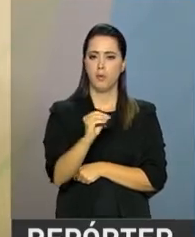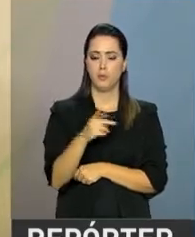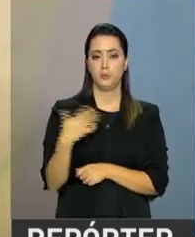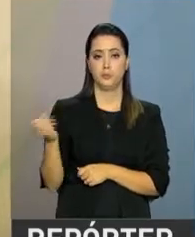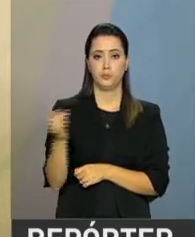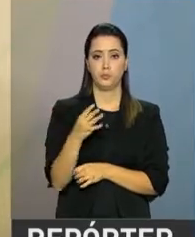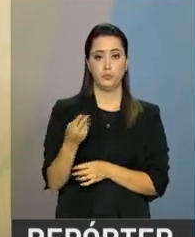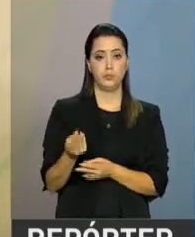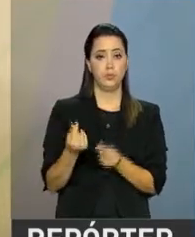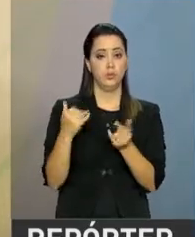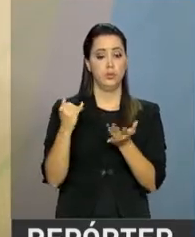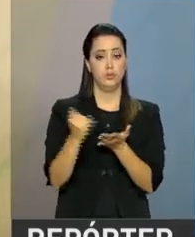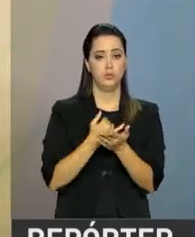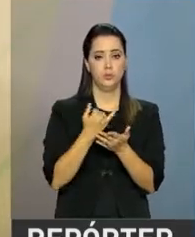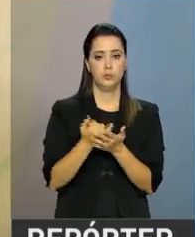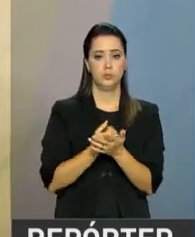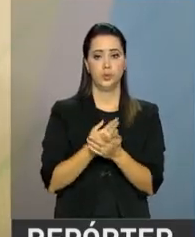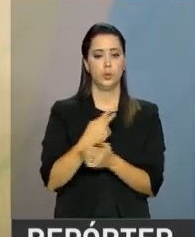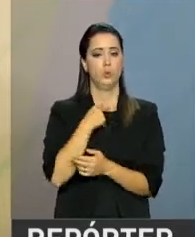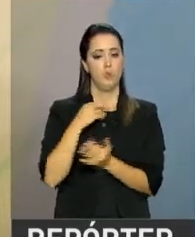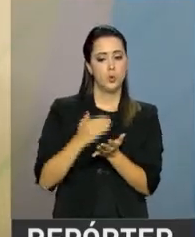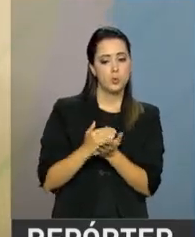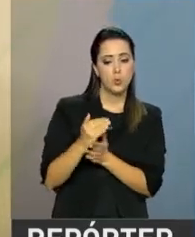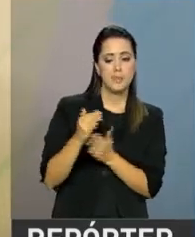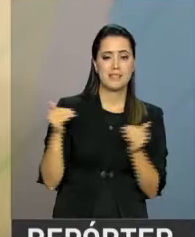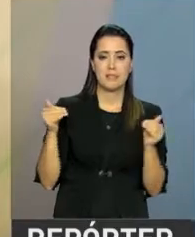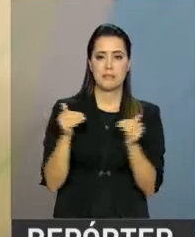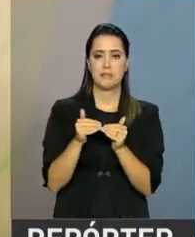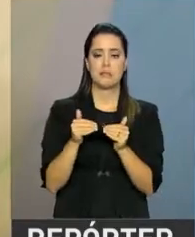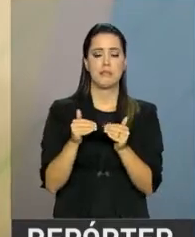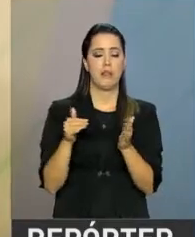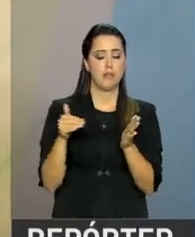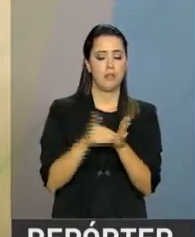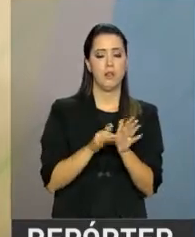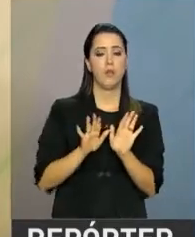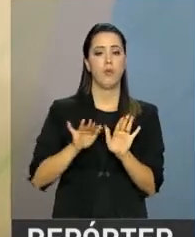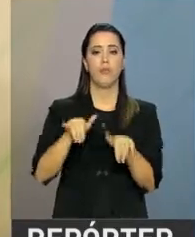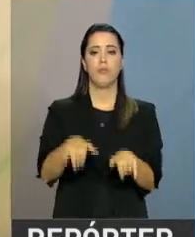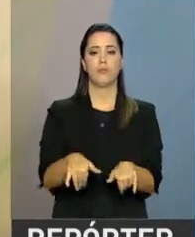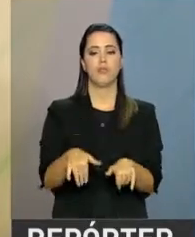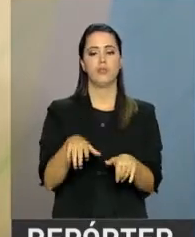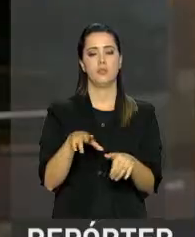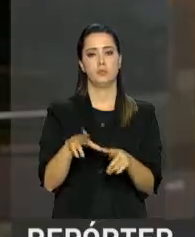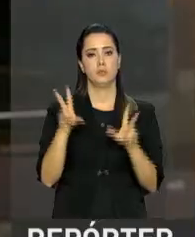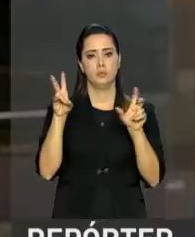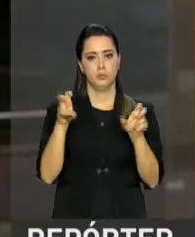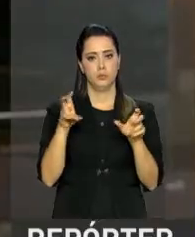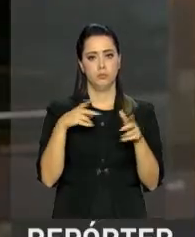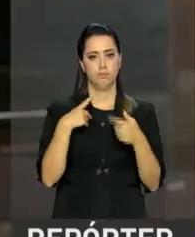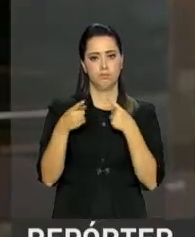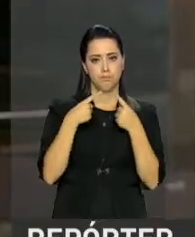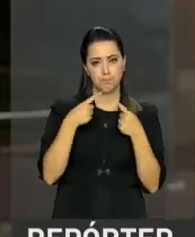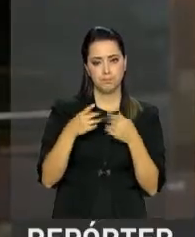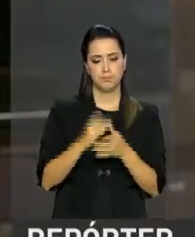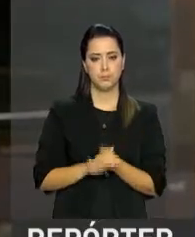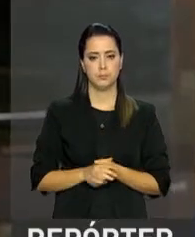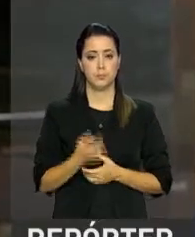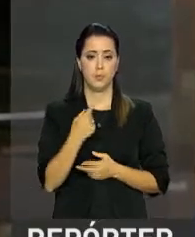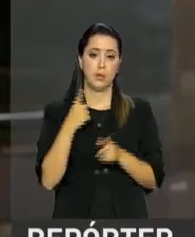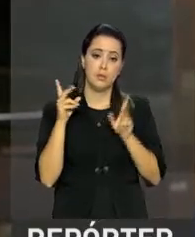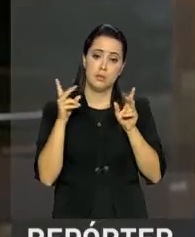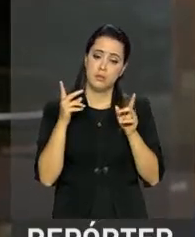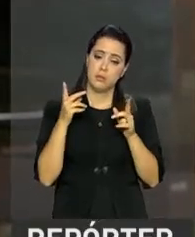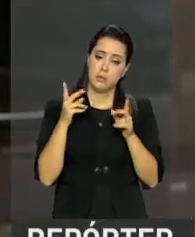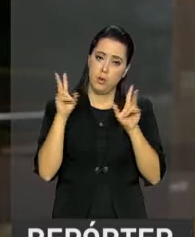casa branca não se aplicarão enquanto estivermos conversando sobre o tema este é um tema sensível ao